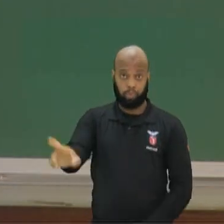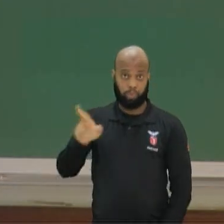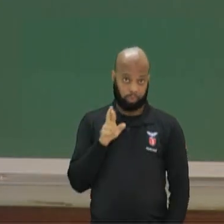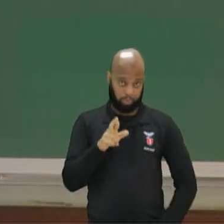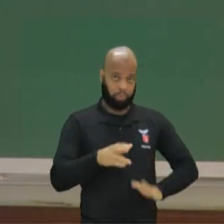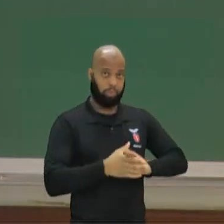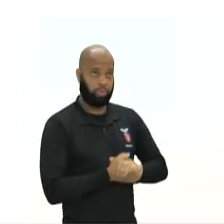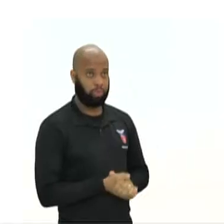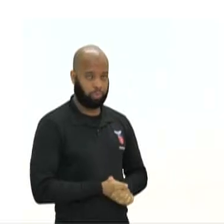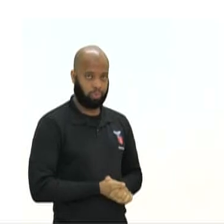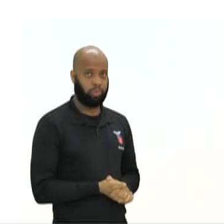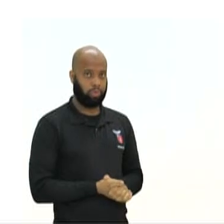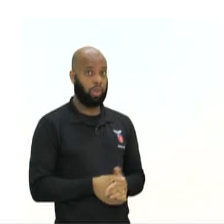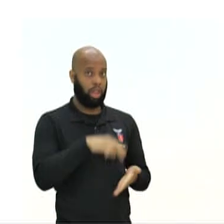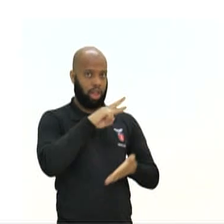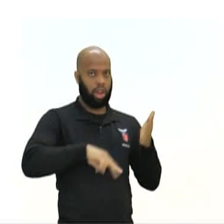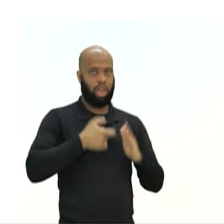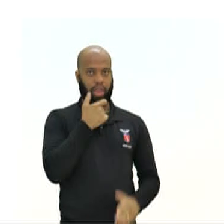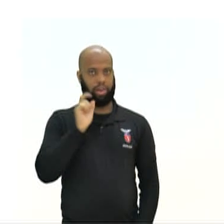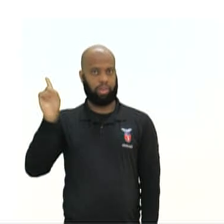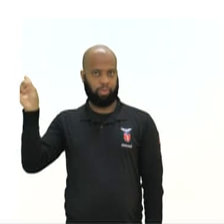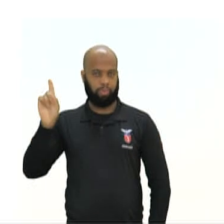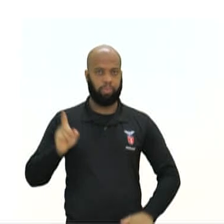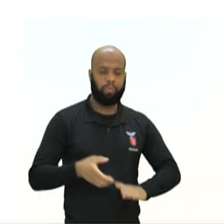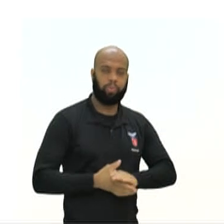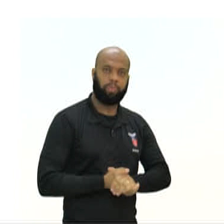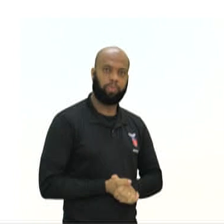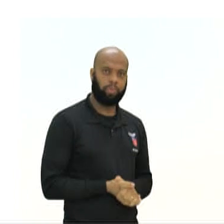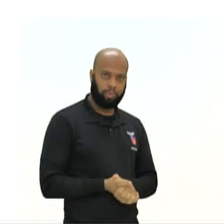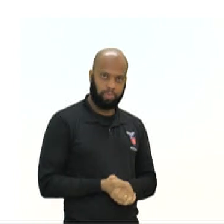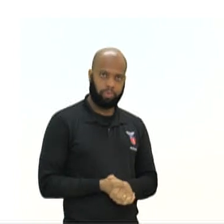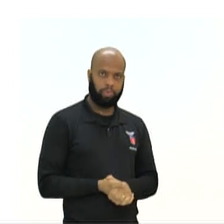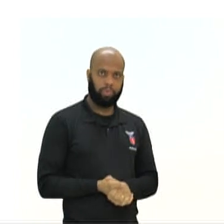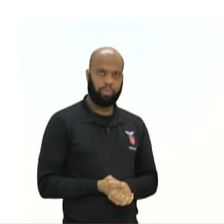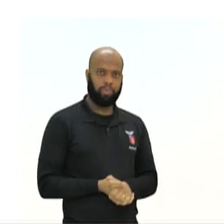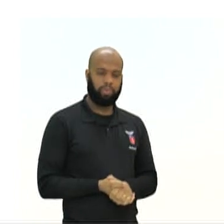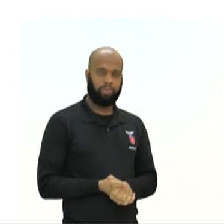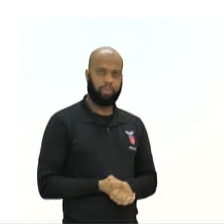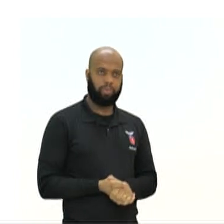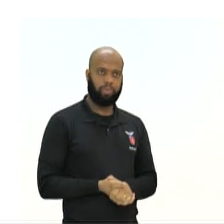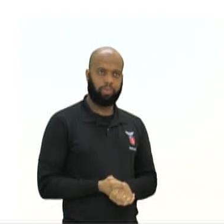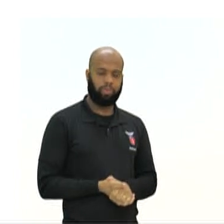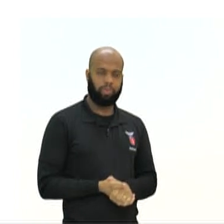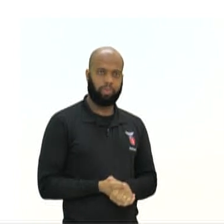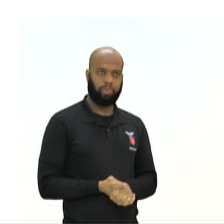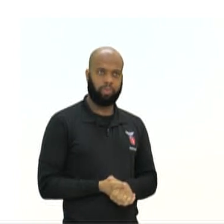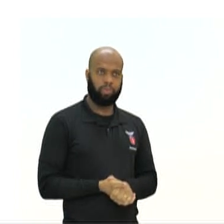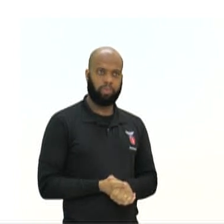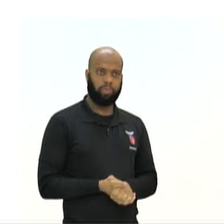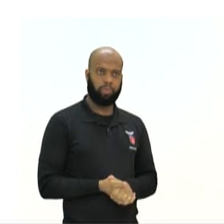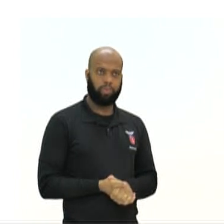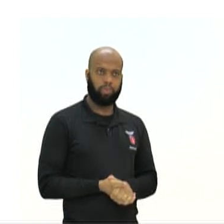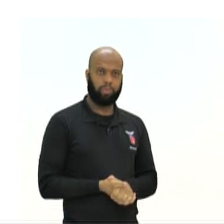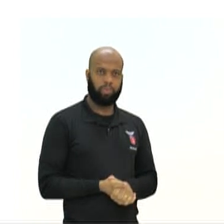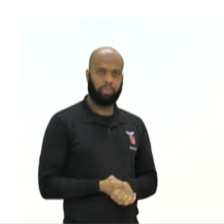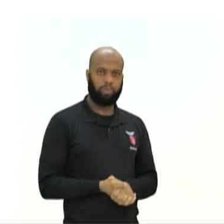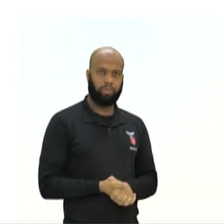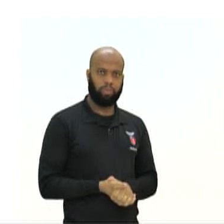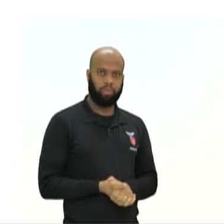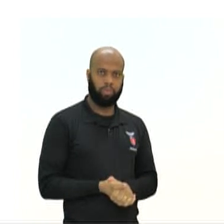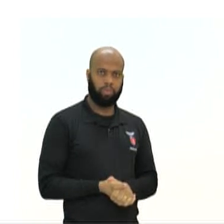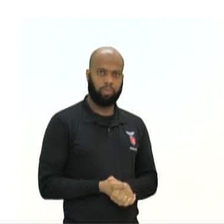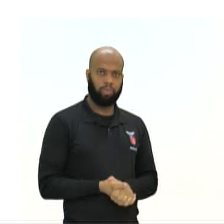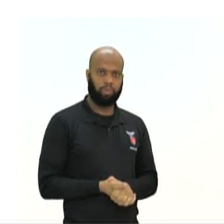responde, you know, just keep your chin up and keep trucking, you know. No matter what you're going through, there's a light at the end of